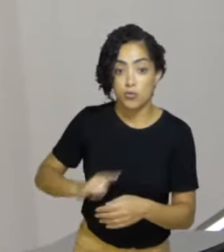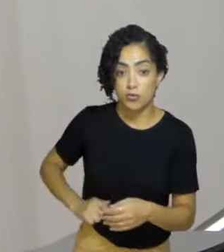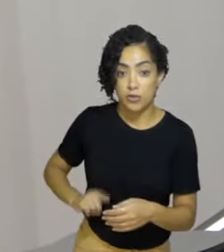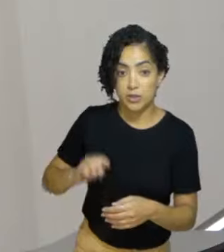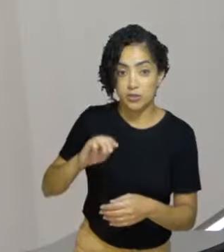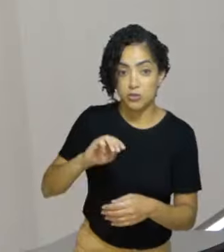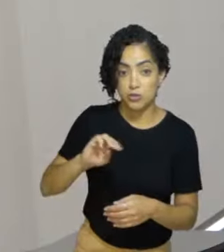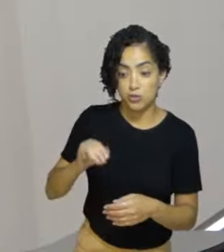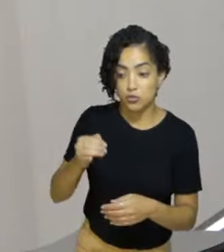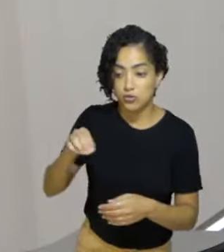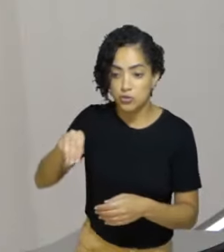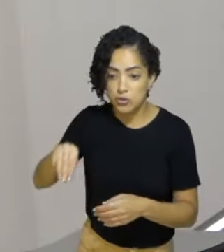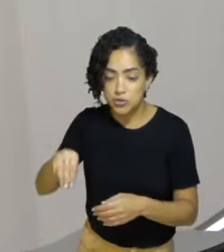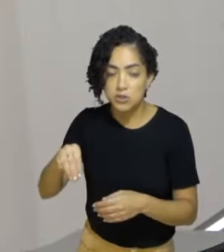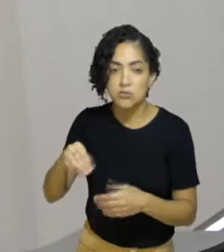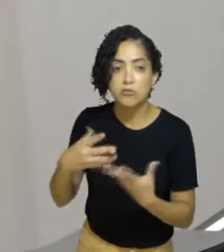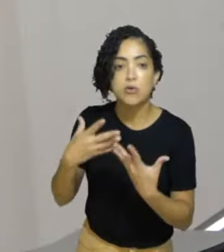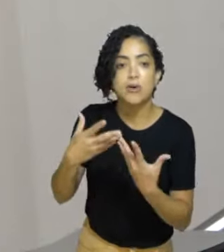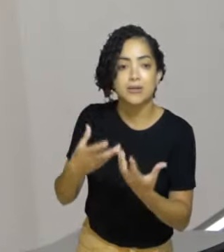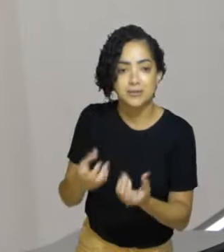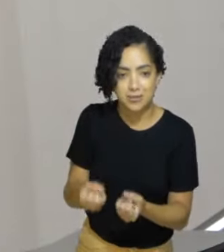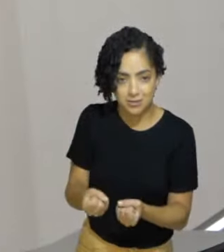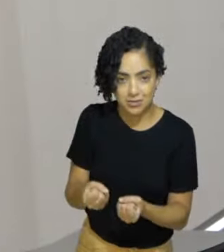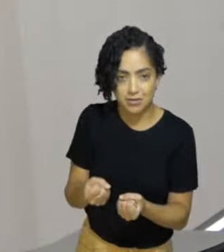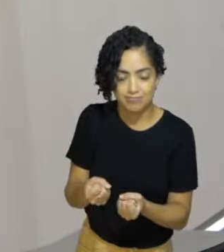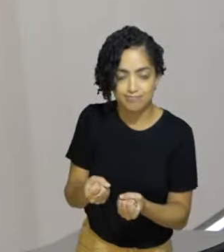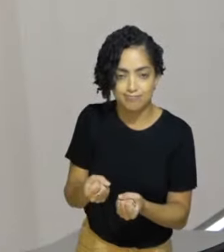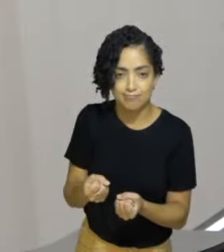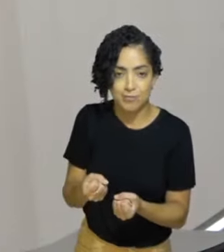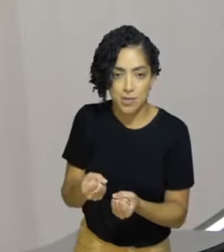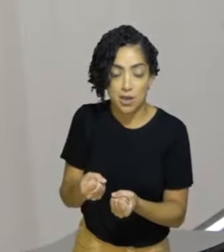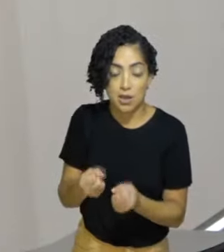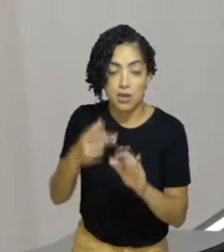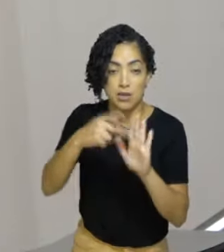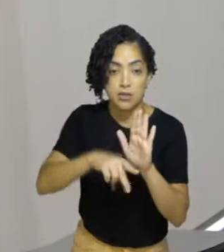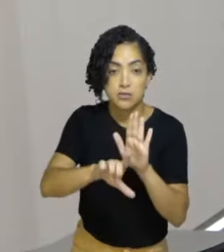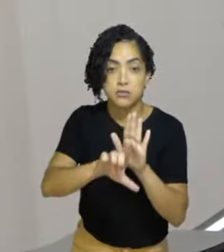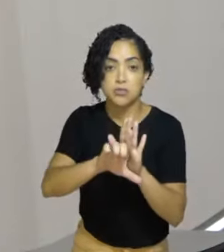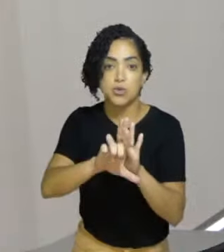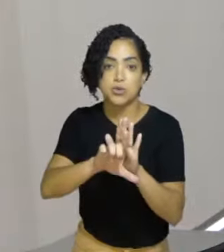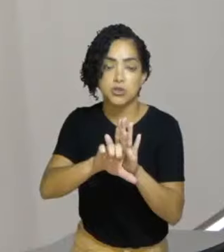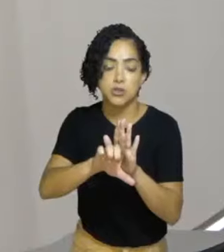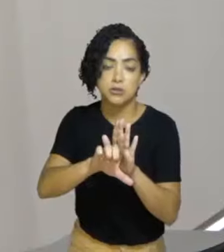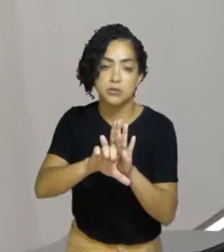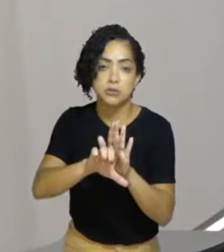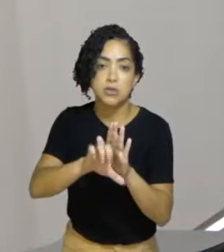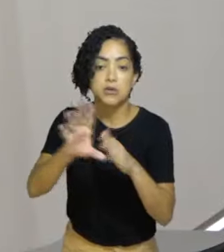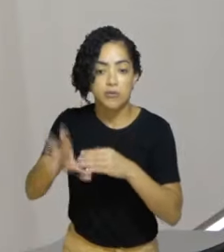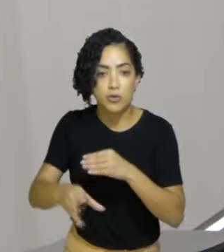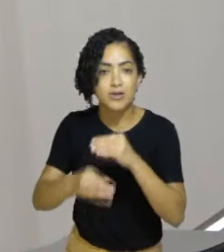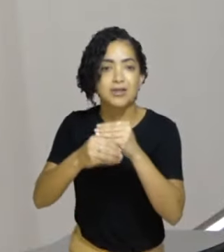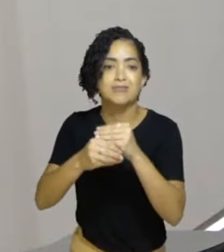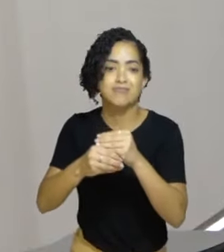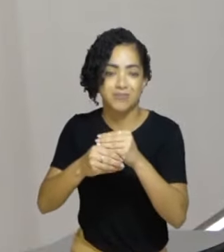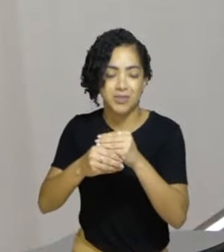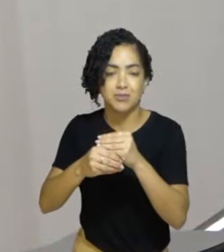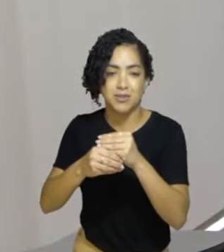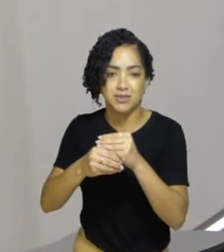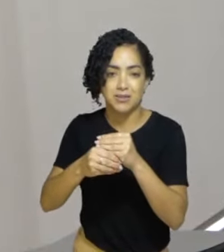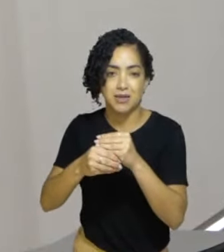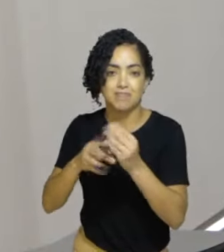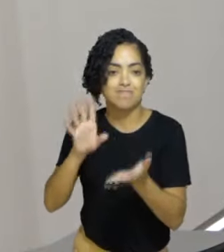tem certeza que vão acatar esse presente projeto de lei e vão implementar nas rodovias